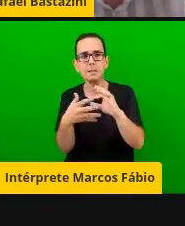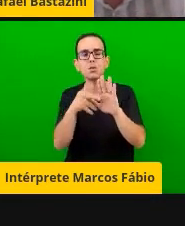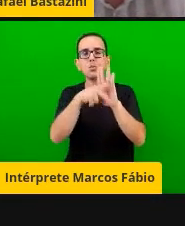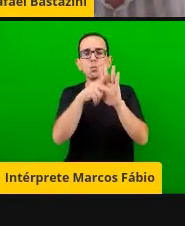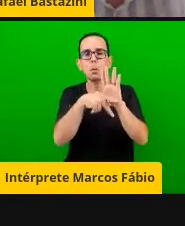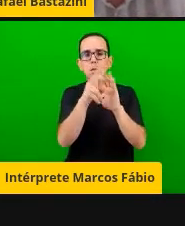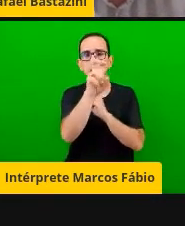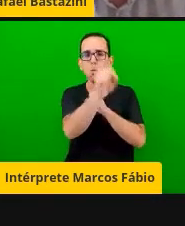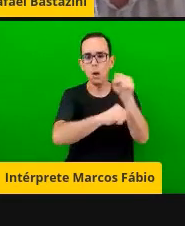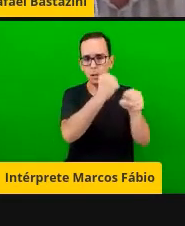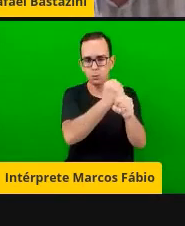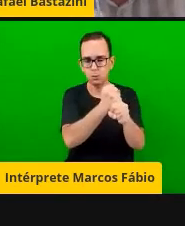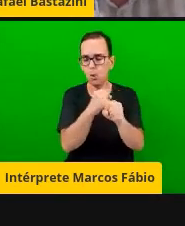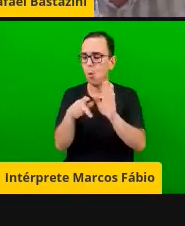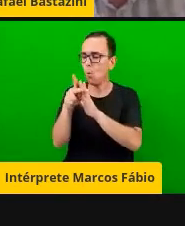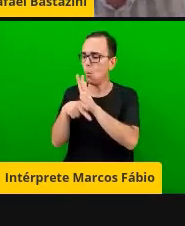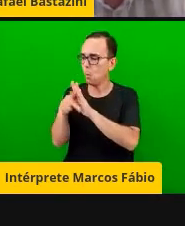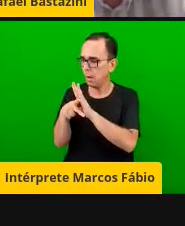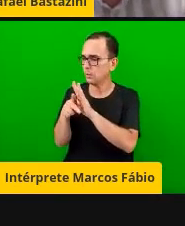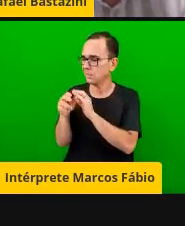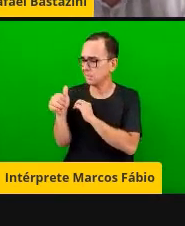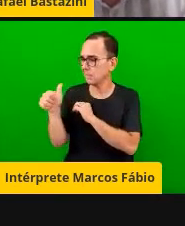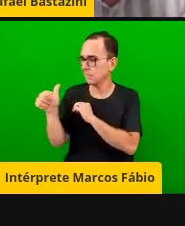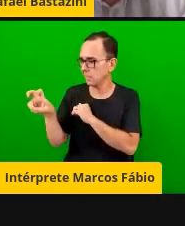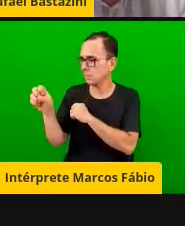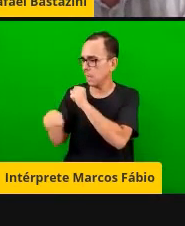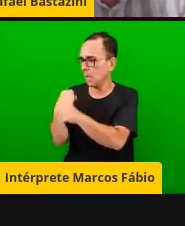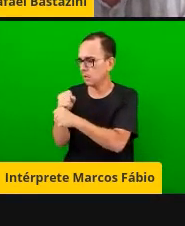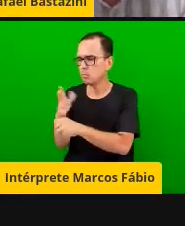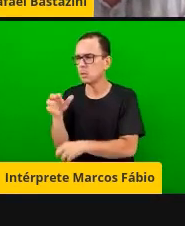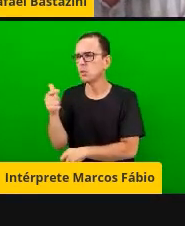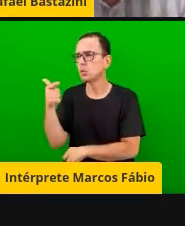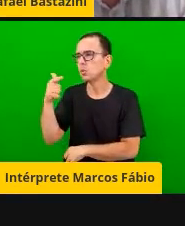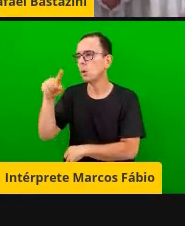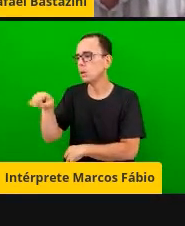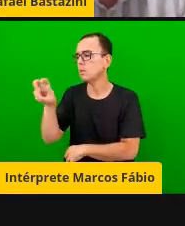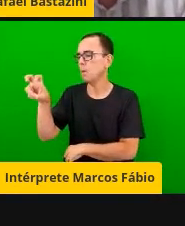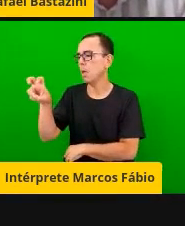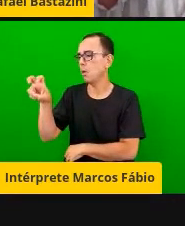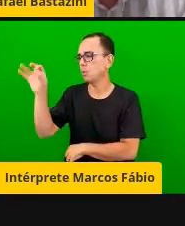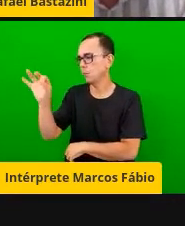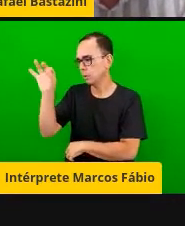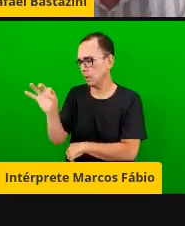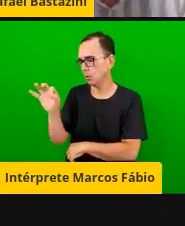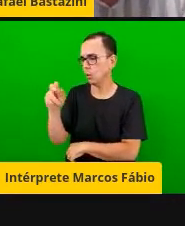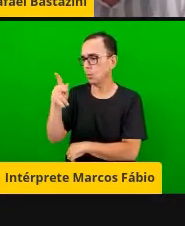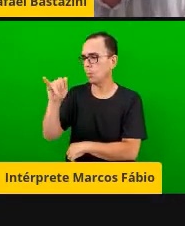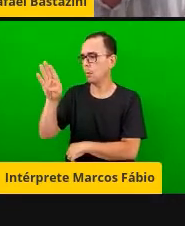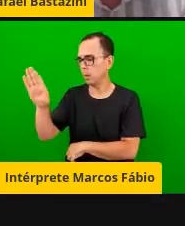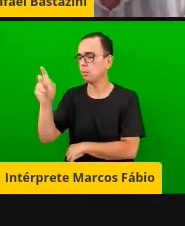Os programas de médio e longo prazo. Meta de 2,5% do PIB investido em pesquisa e